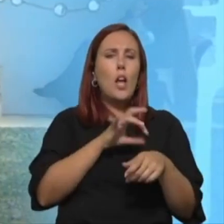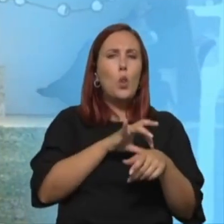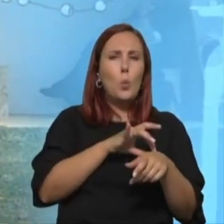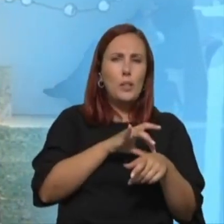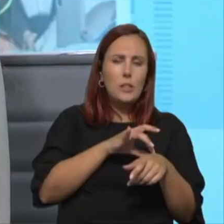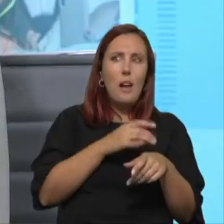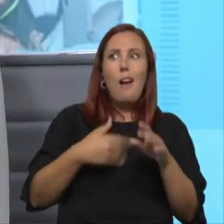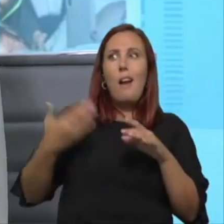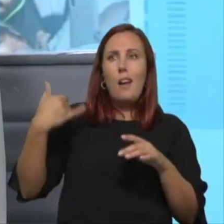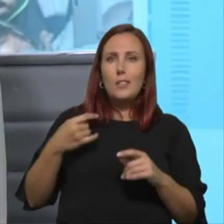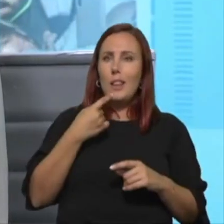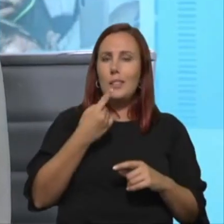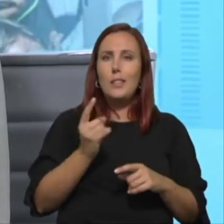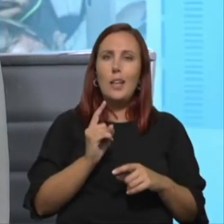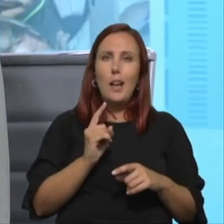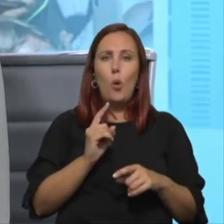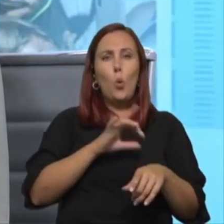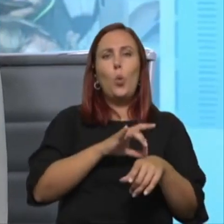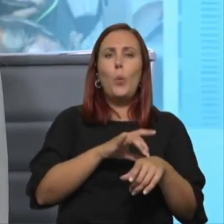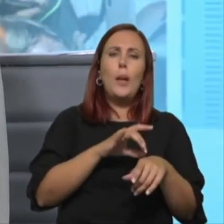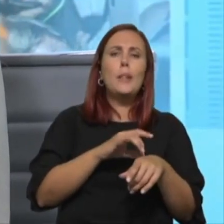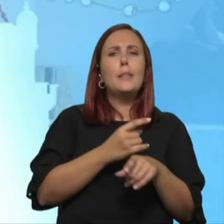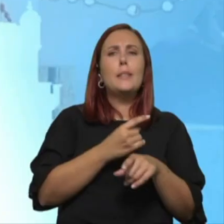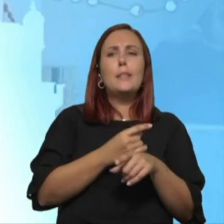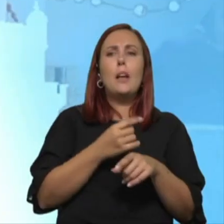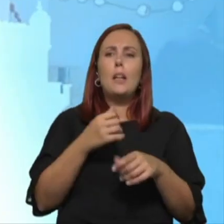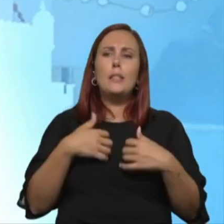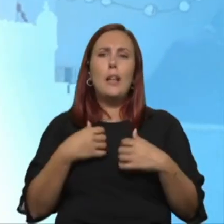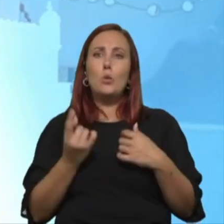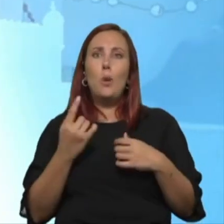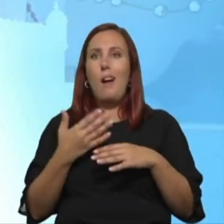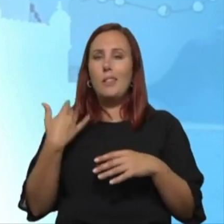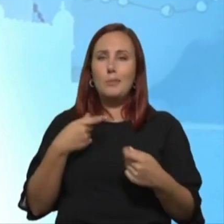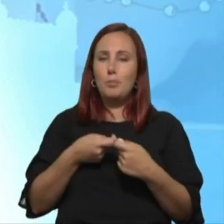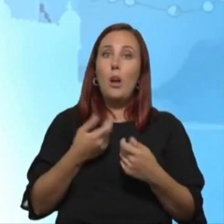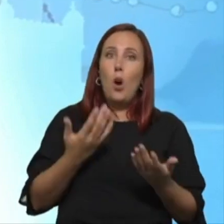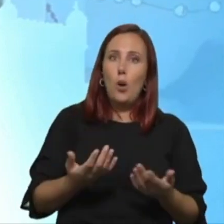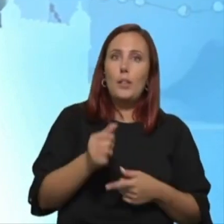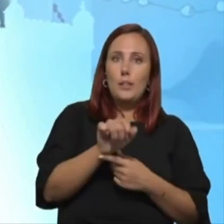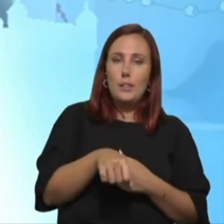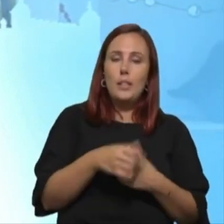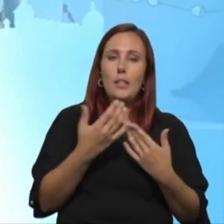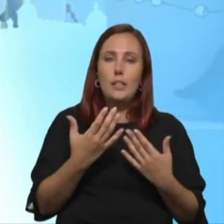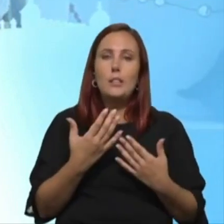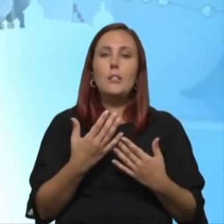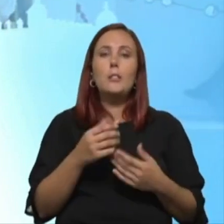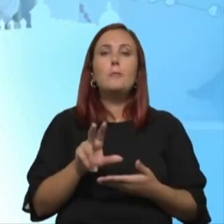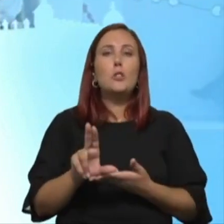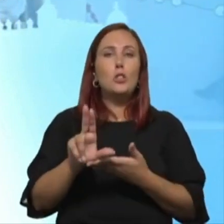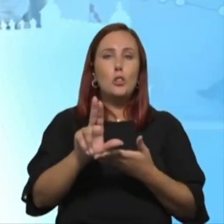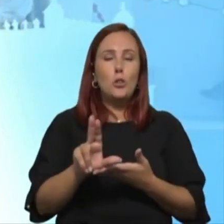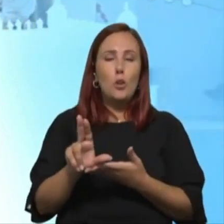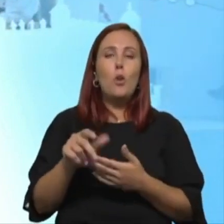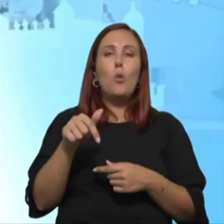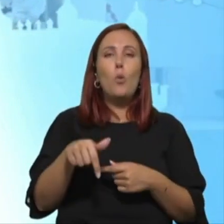uns tempos não era catalogada ou reconhecida dessa forma. E não deixa de ser interessante que também na Jornada Mundial da Juventude, que este